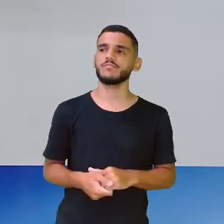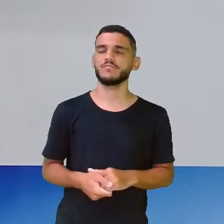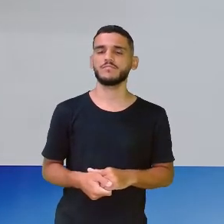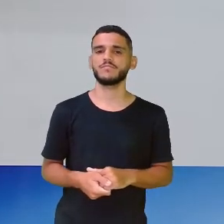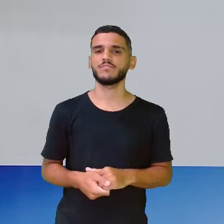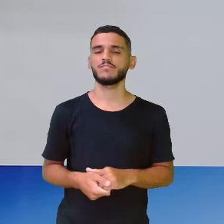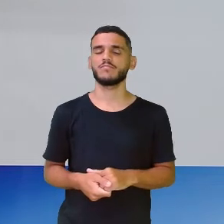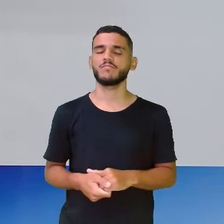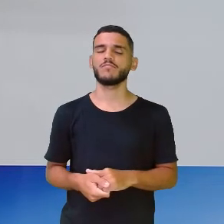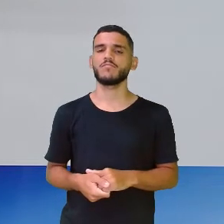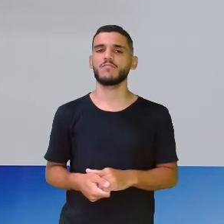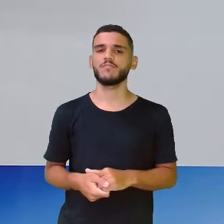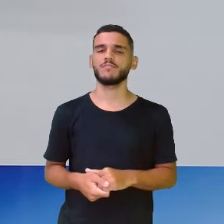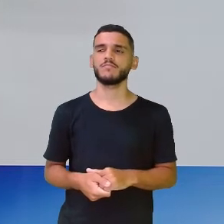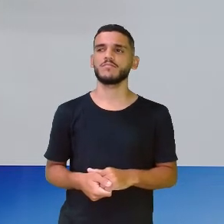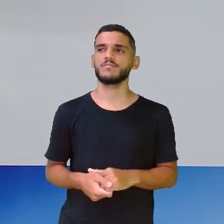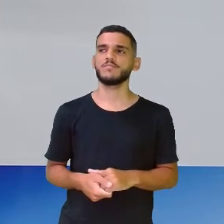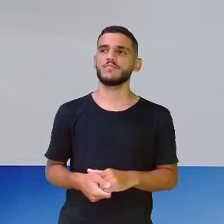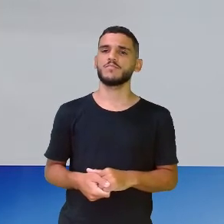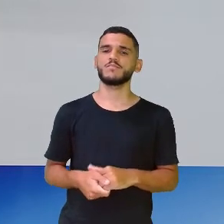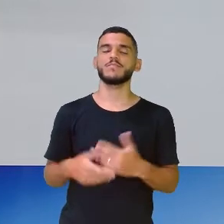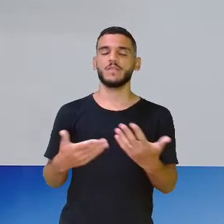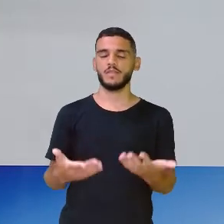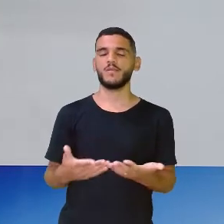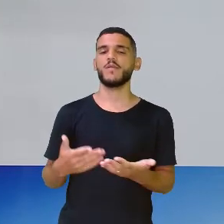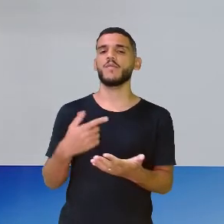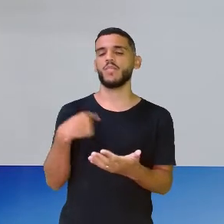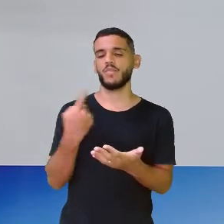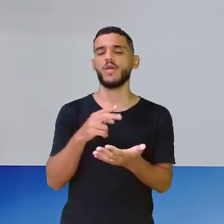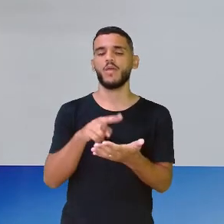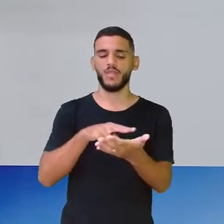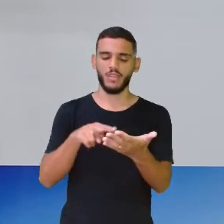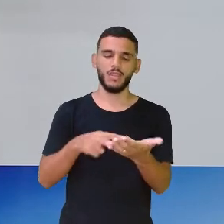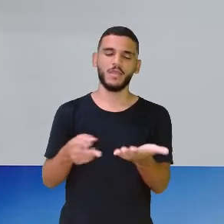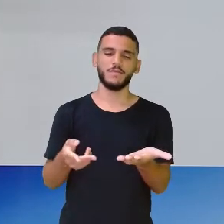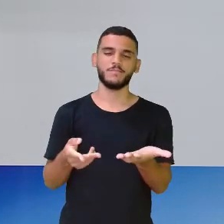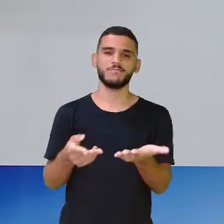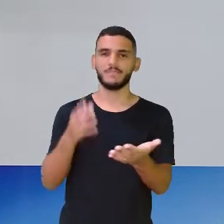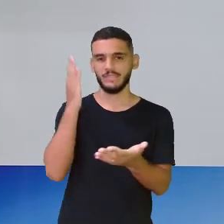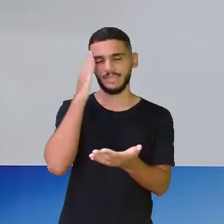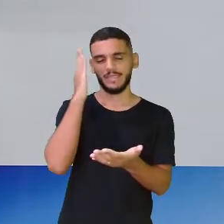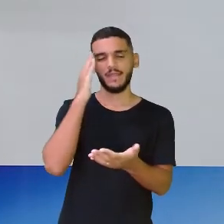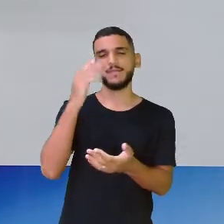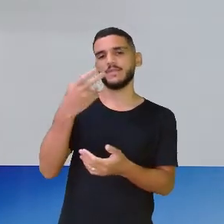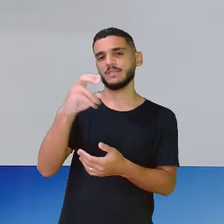fica 0,5 de fato. Claro que a gente lê 50 centavos, mas